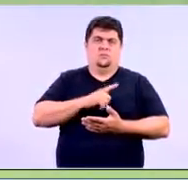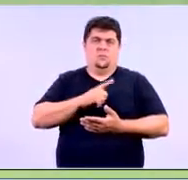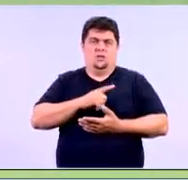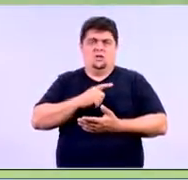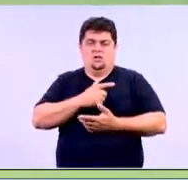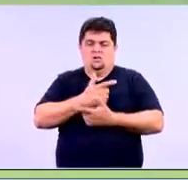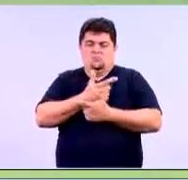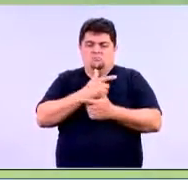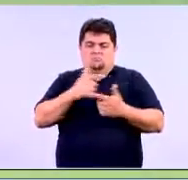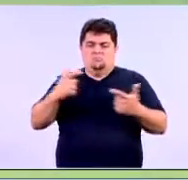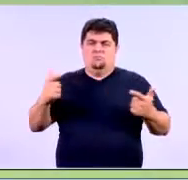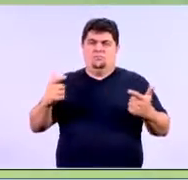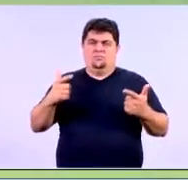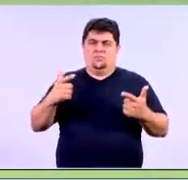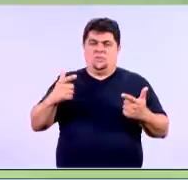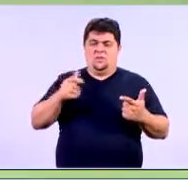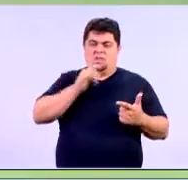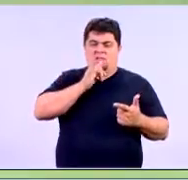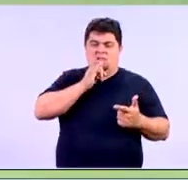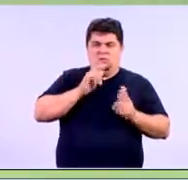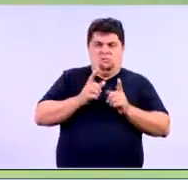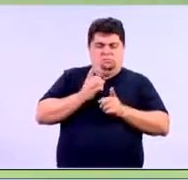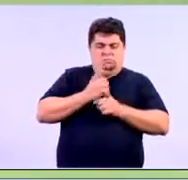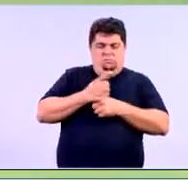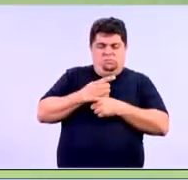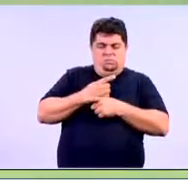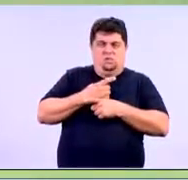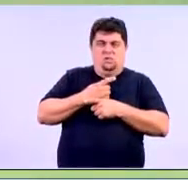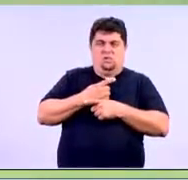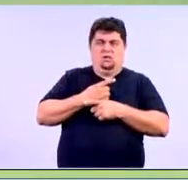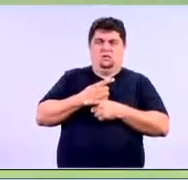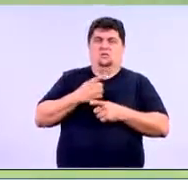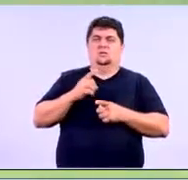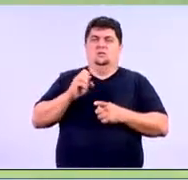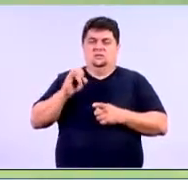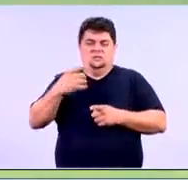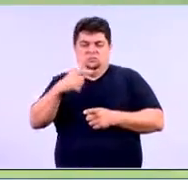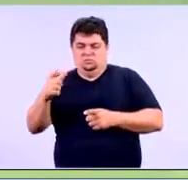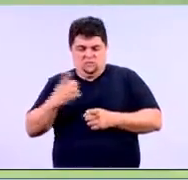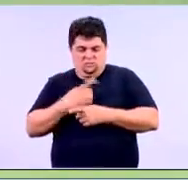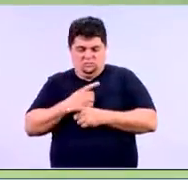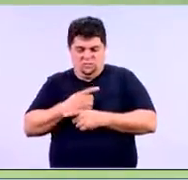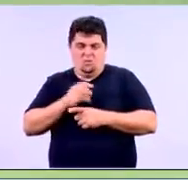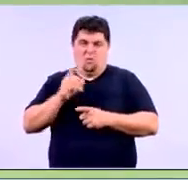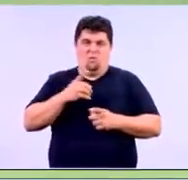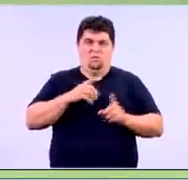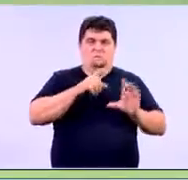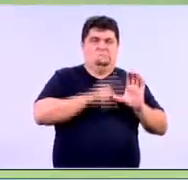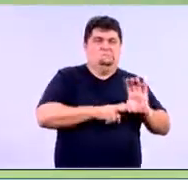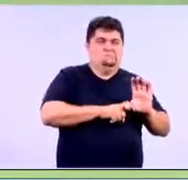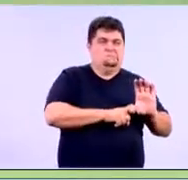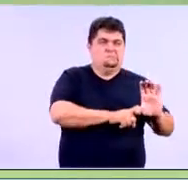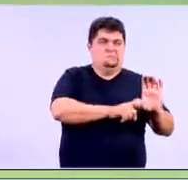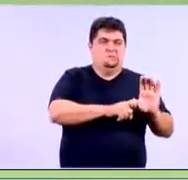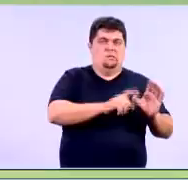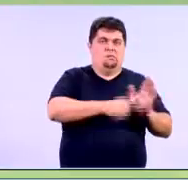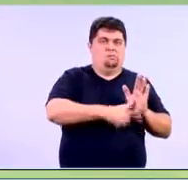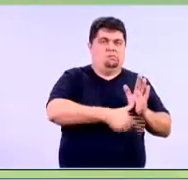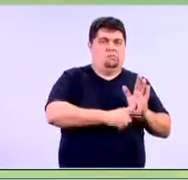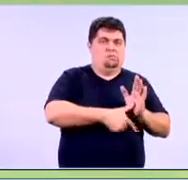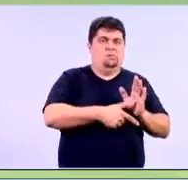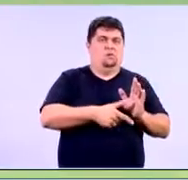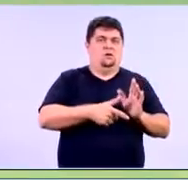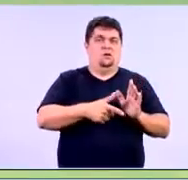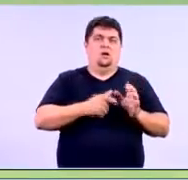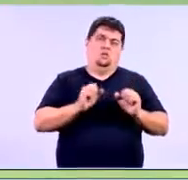tenha sido fraudulento ou não tenha implicado em falta de pagamento de tributos.